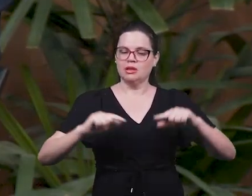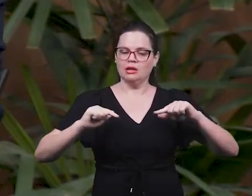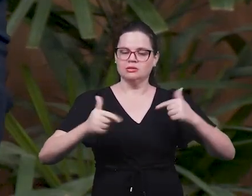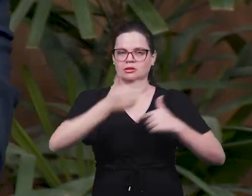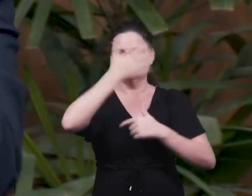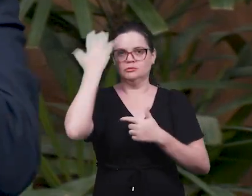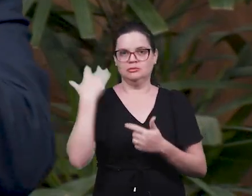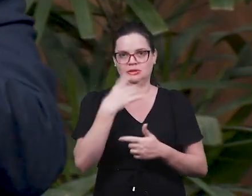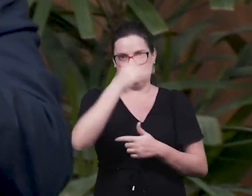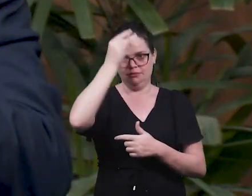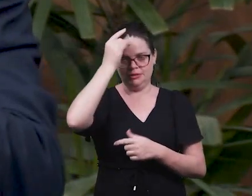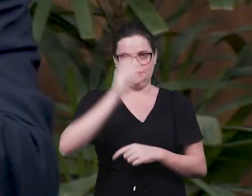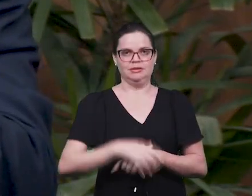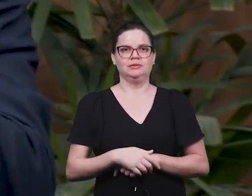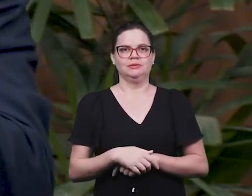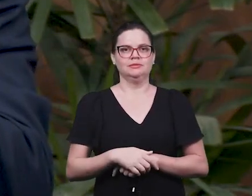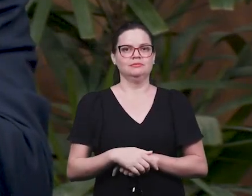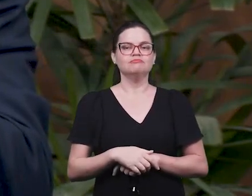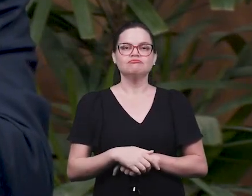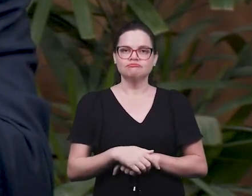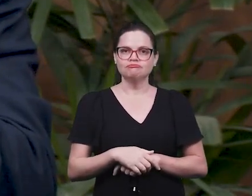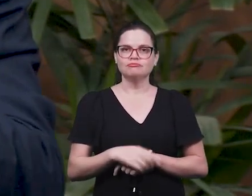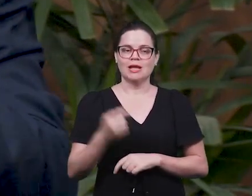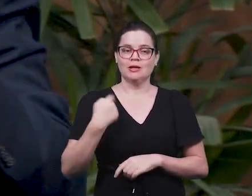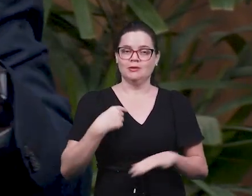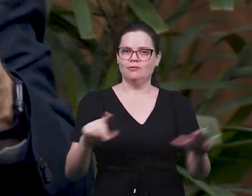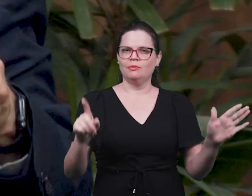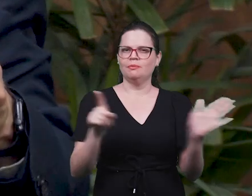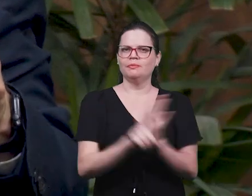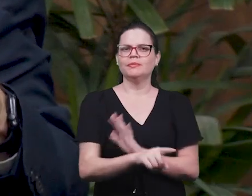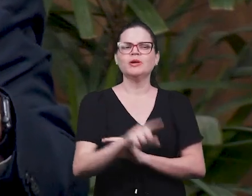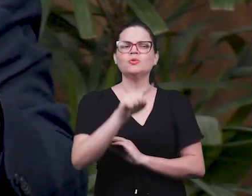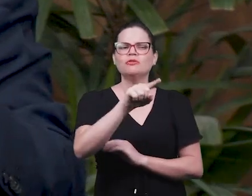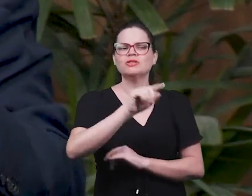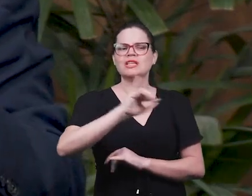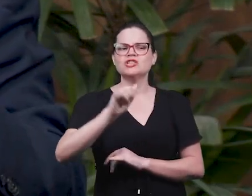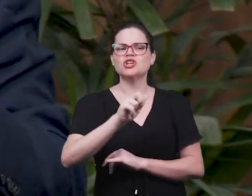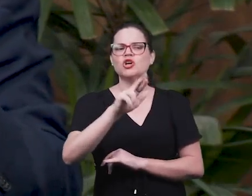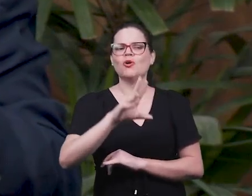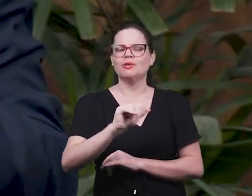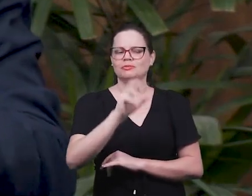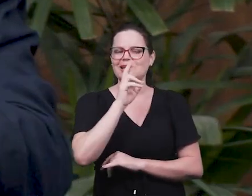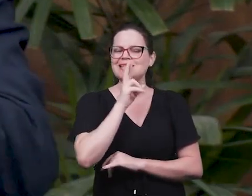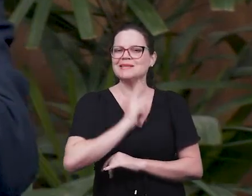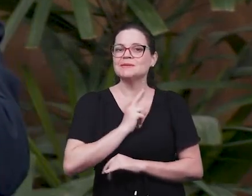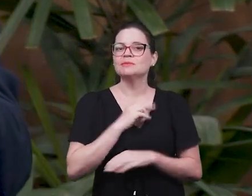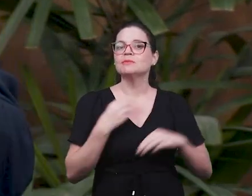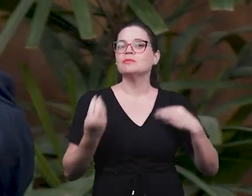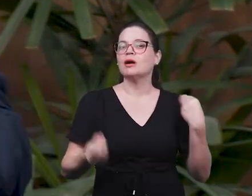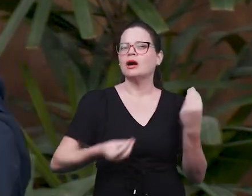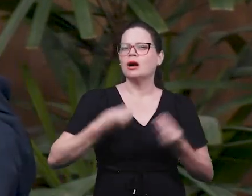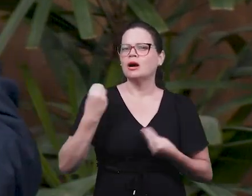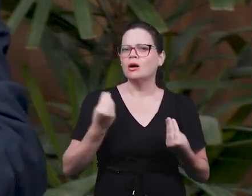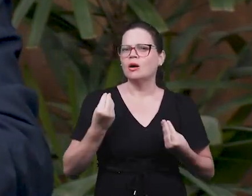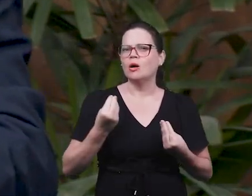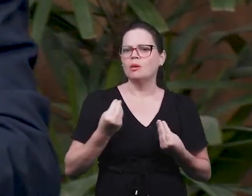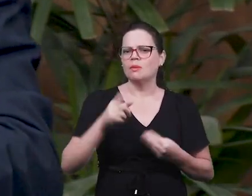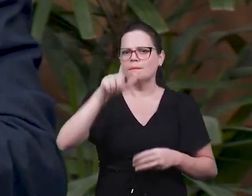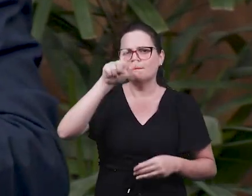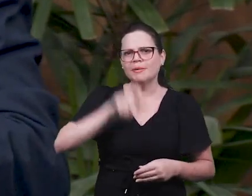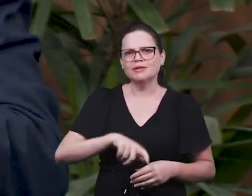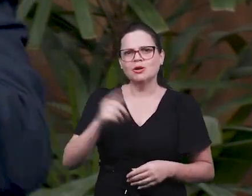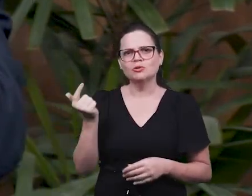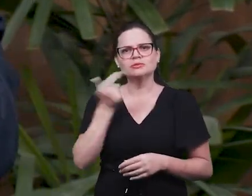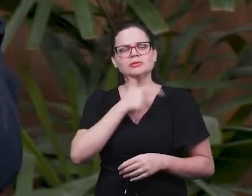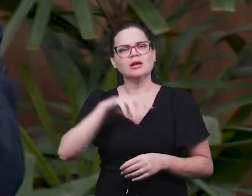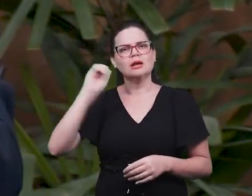Jerônimo, como o homem pode alcançar isso que nós estamos chamando da revelação ou